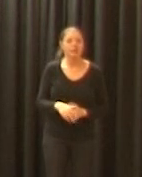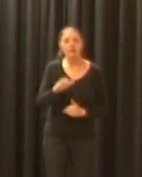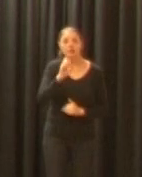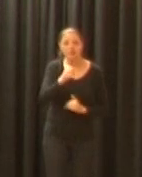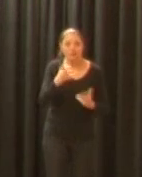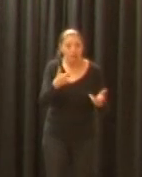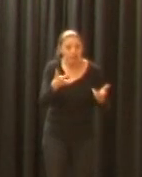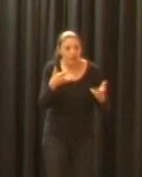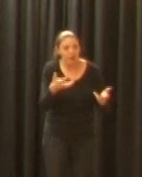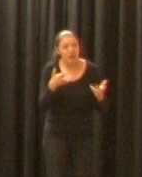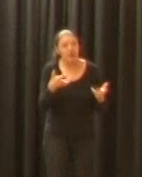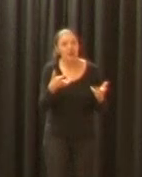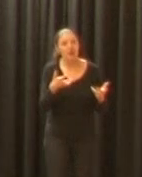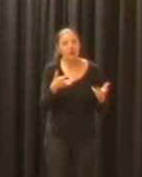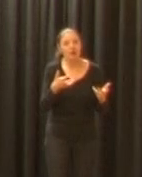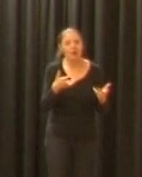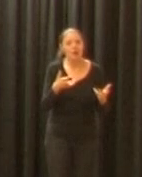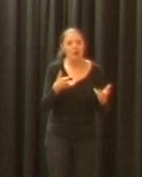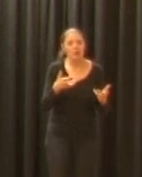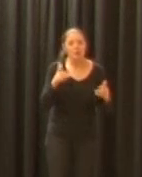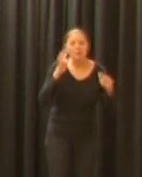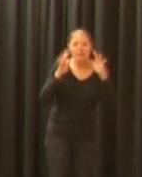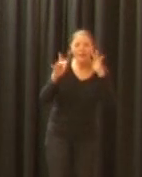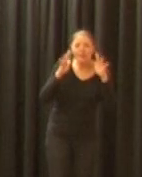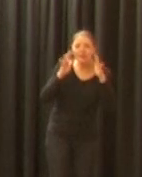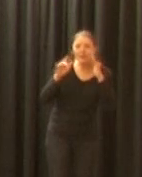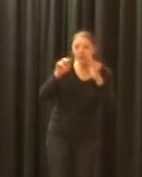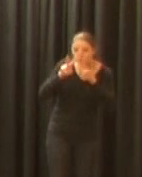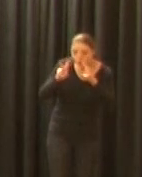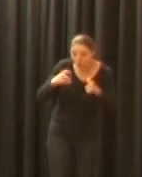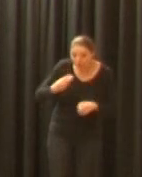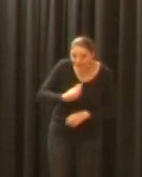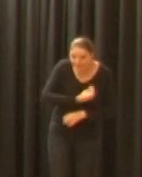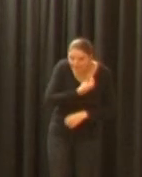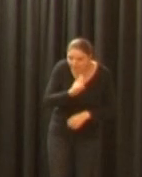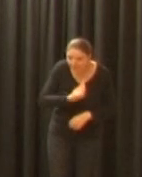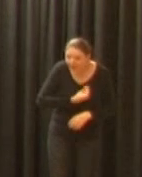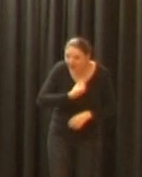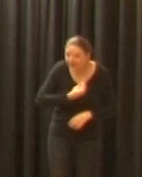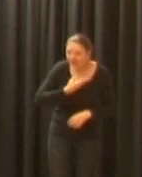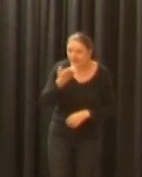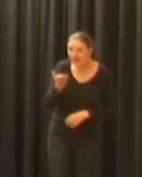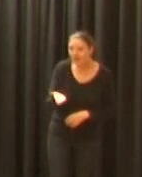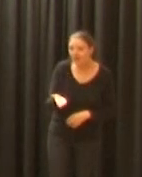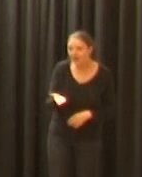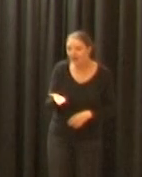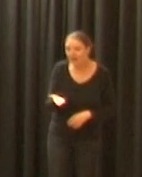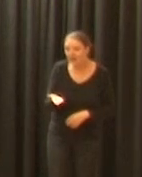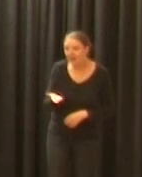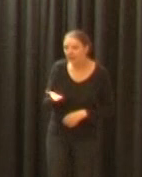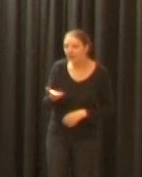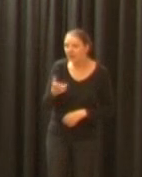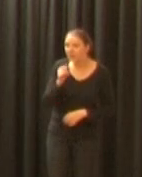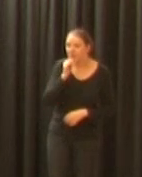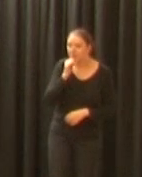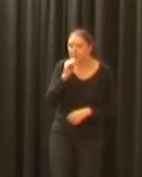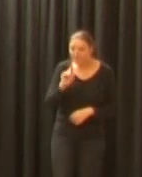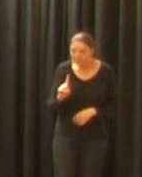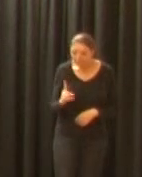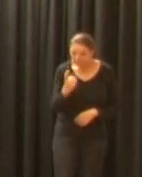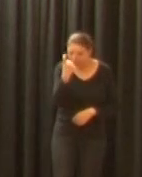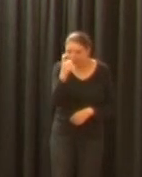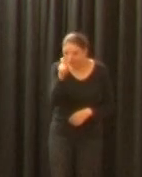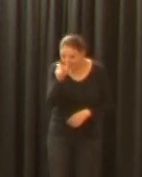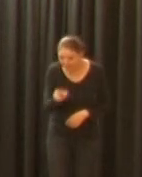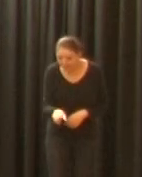pensar, porque se a gente for pensar na essência, que diz assim, uma primeira geração vai ser